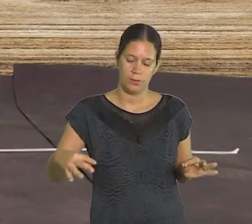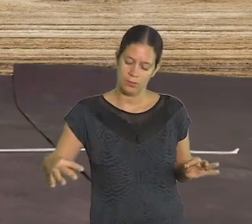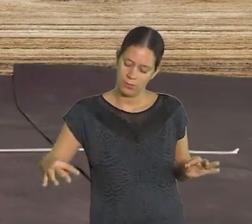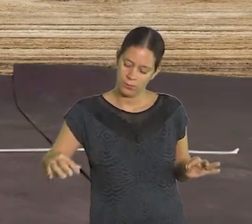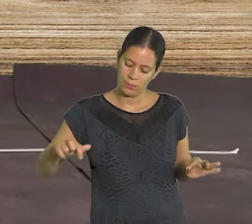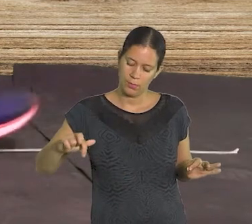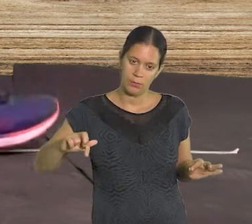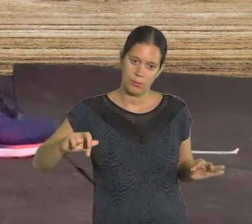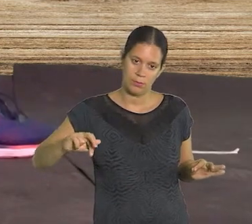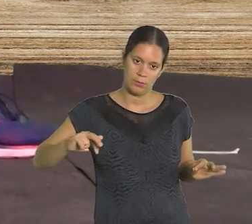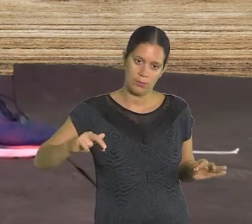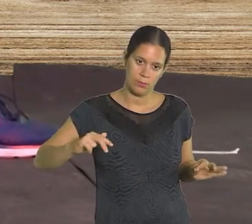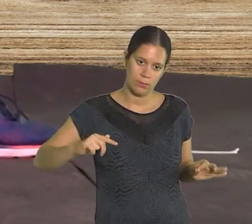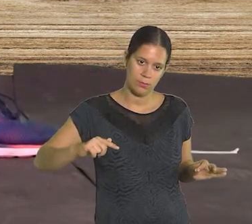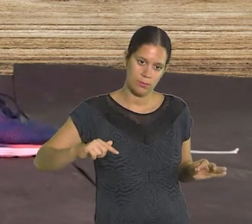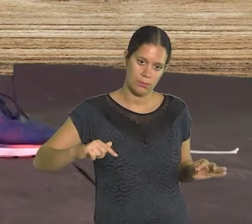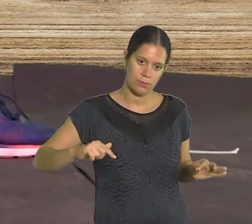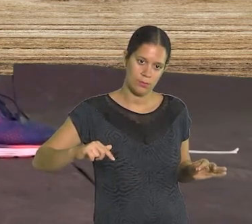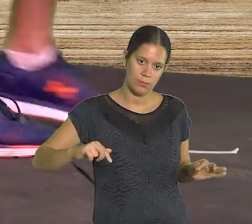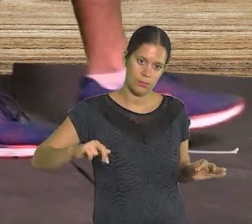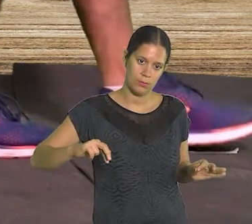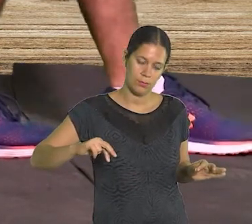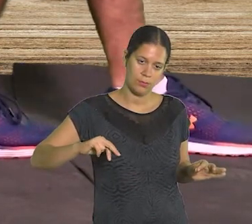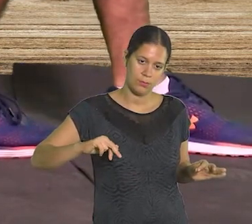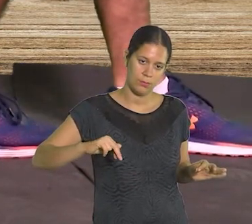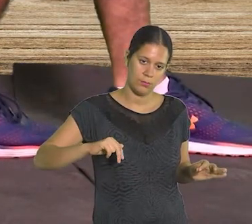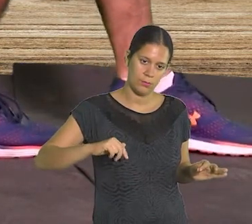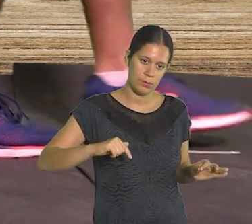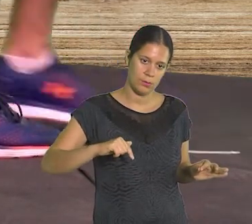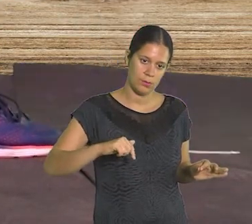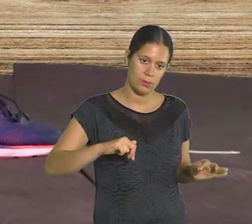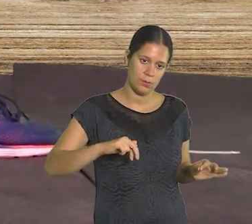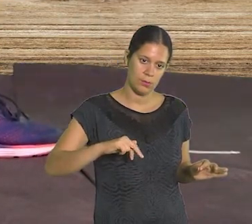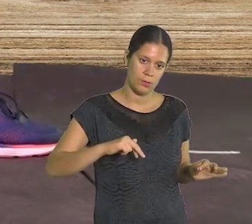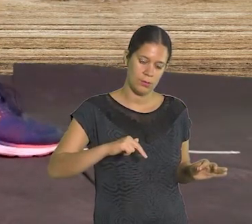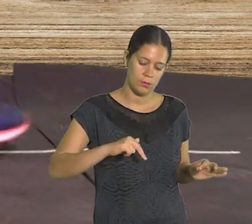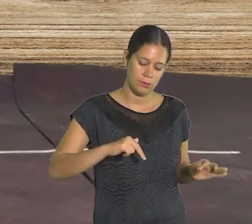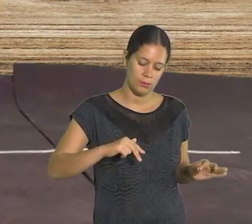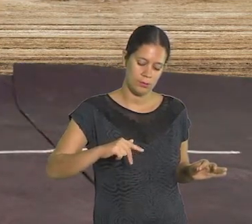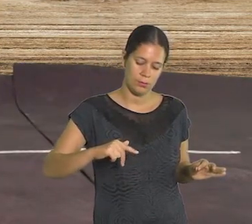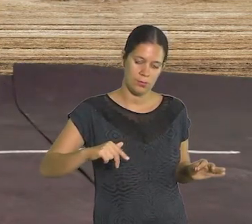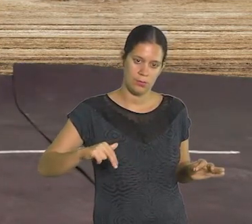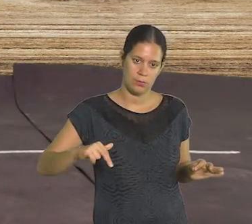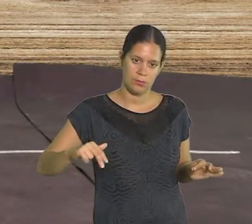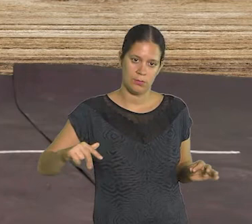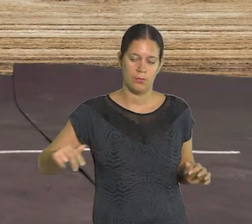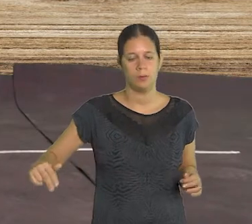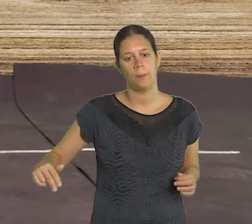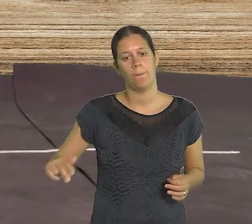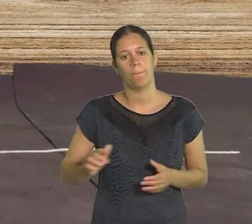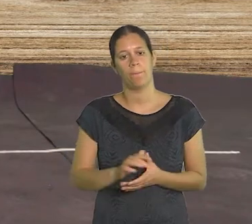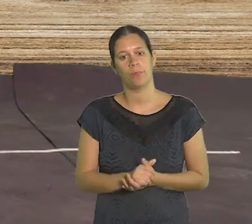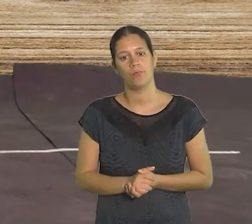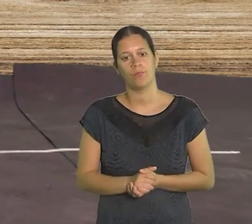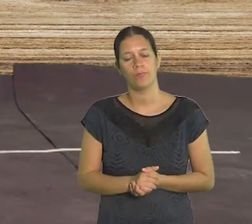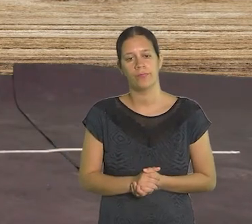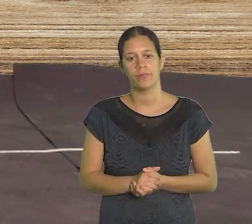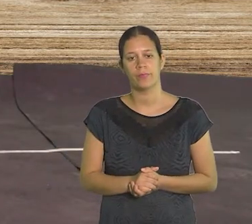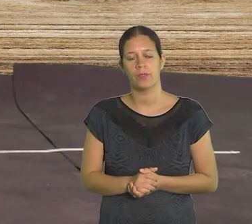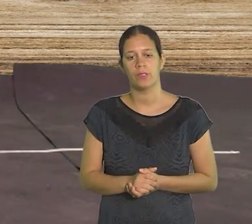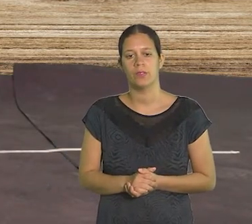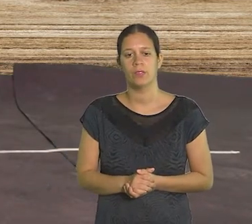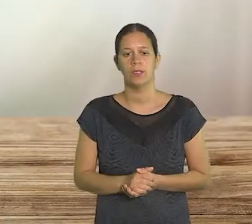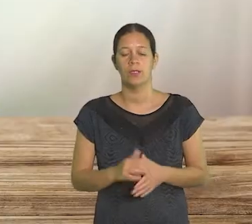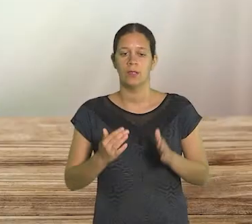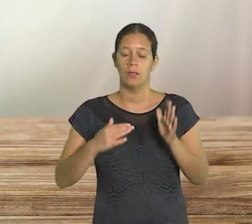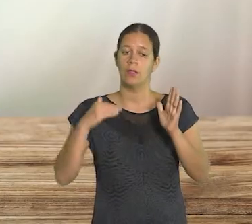é simples. Vocês vão andar para frente da fita, podem andar para trás também em cima da fita. Só que